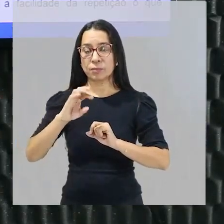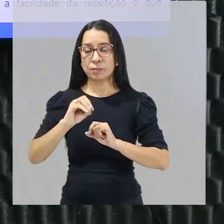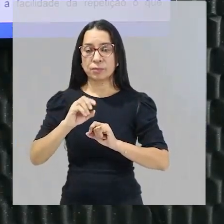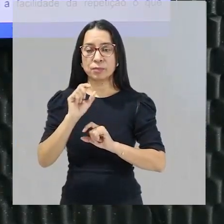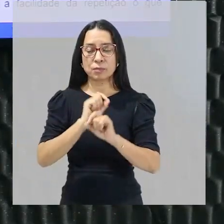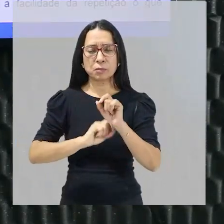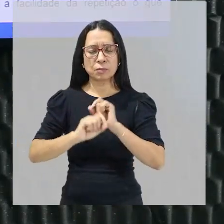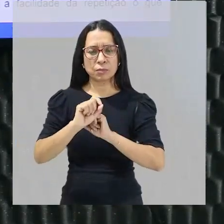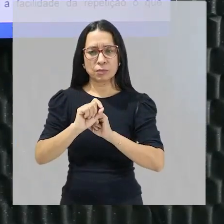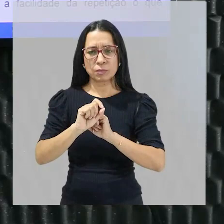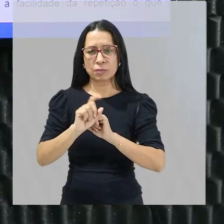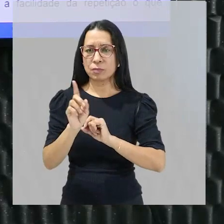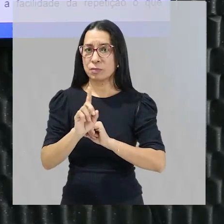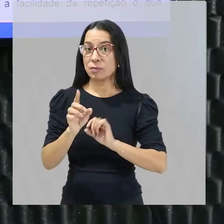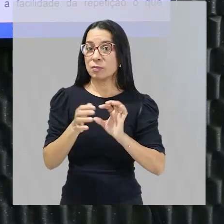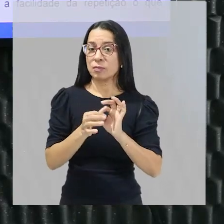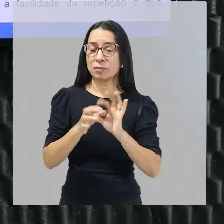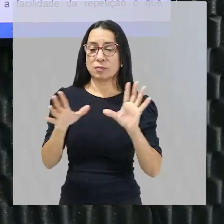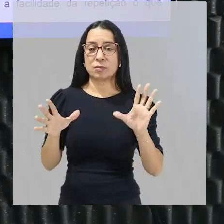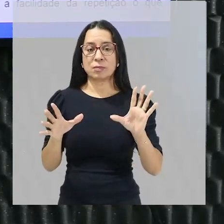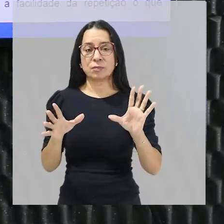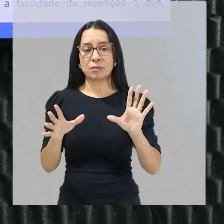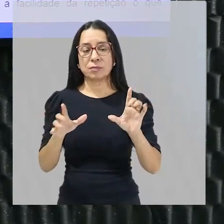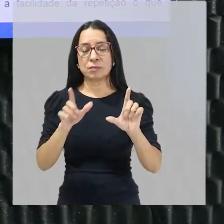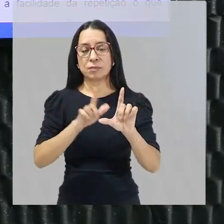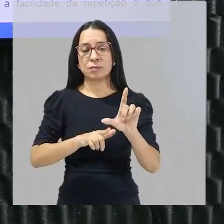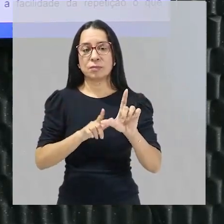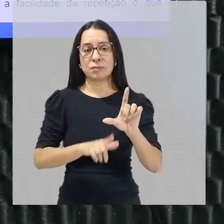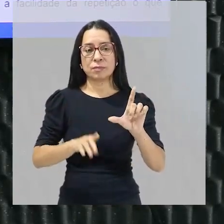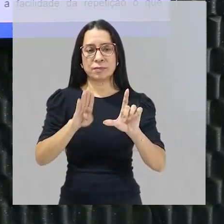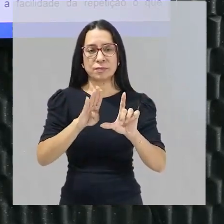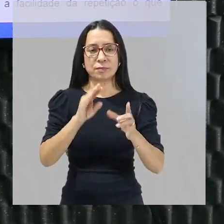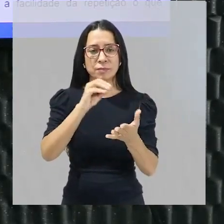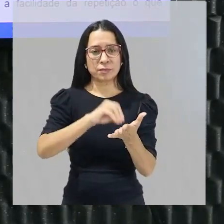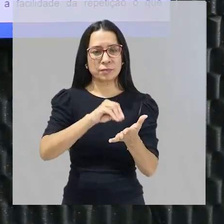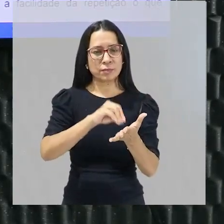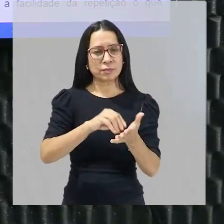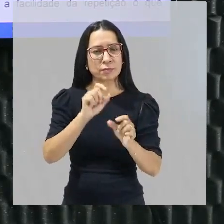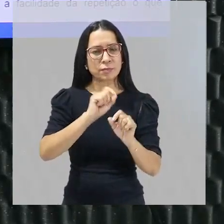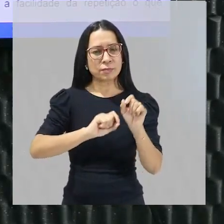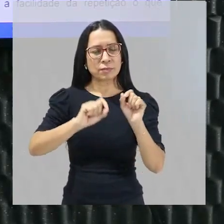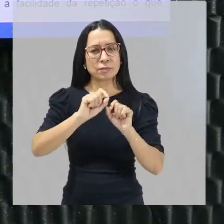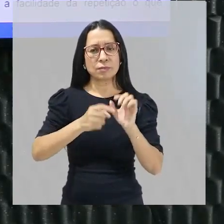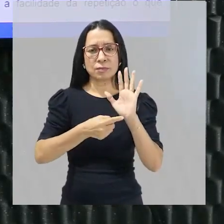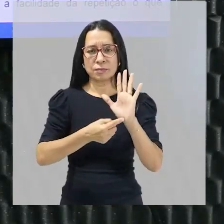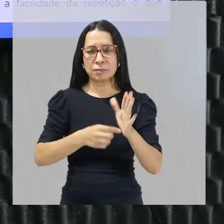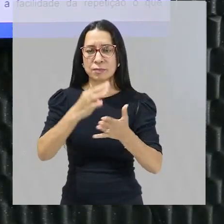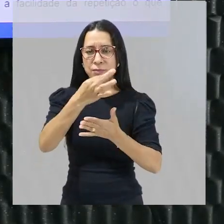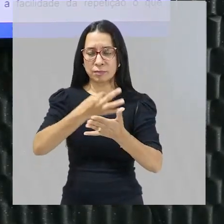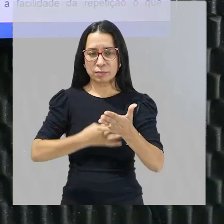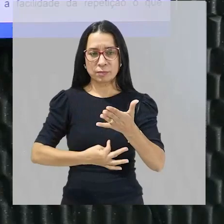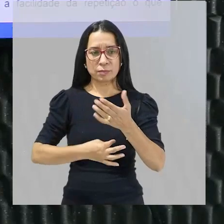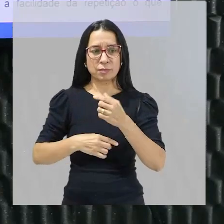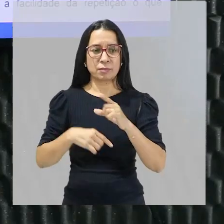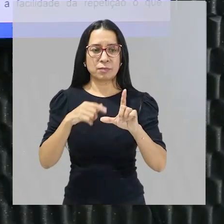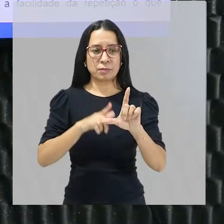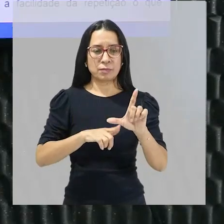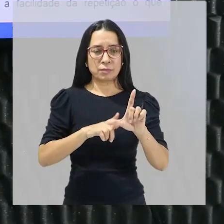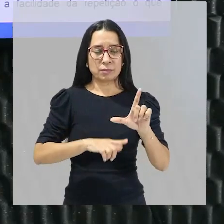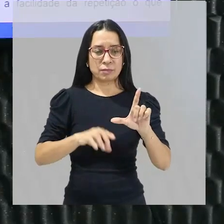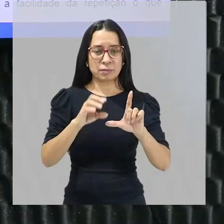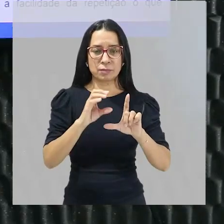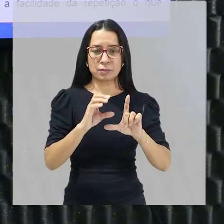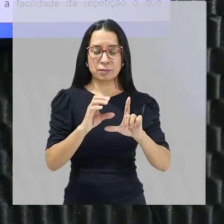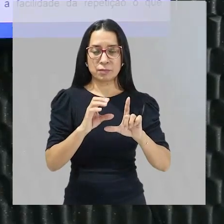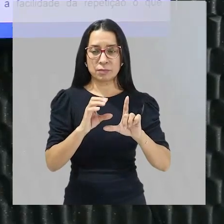autonomia, certo? A letra B fica um pouco aquém daquilo que o texto apresenta. A música de massa caracteriza-se